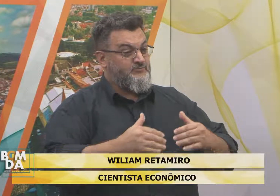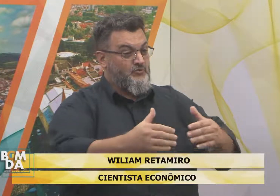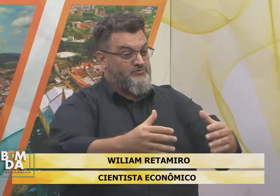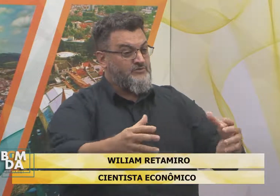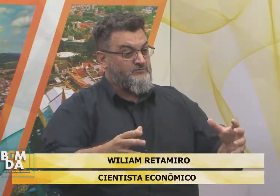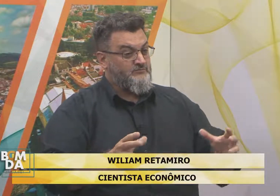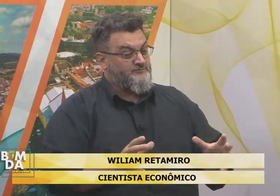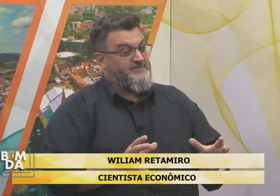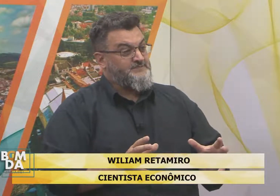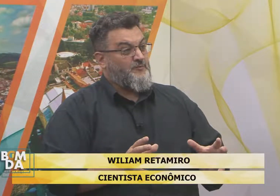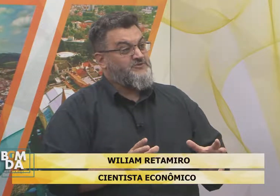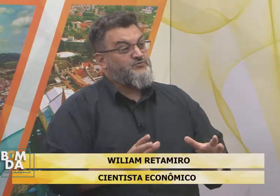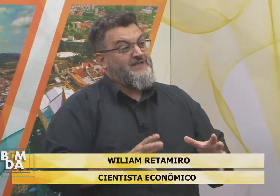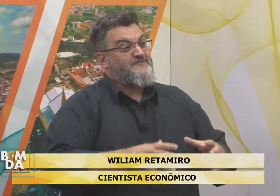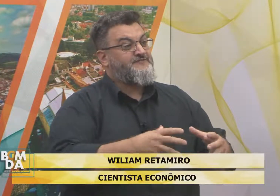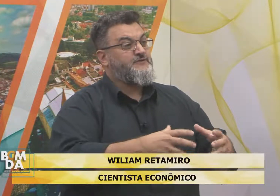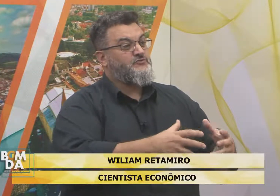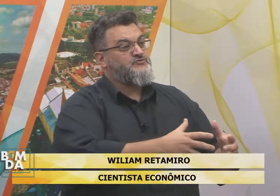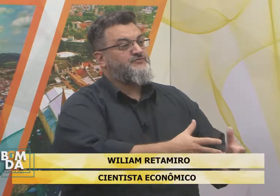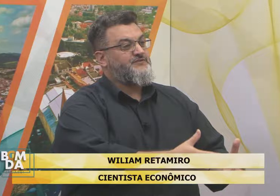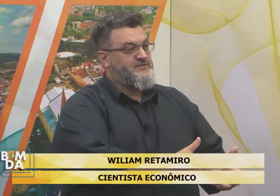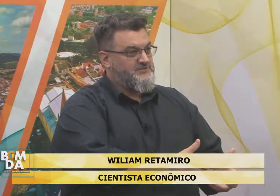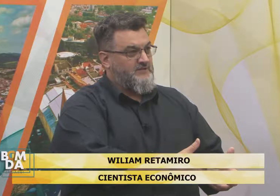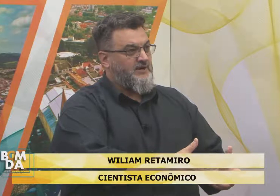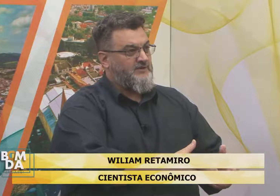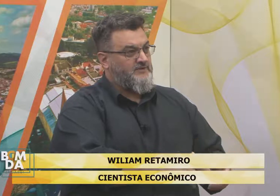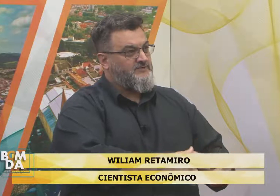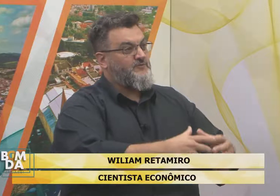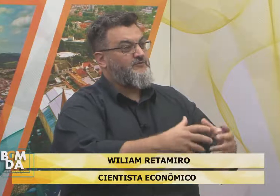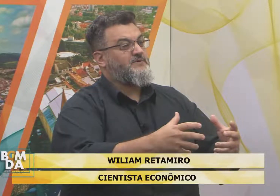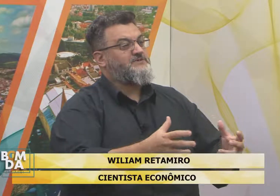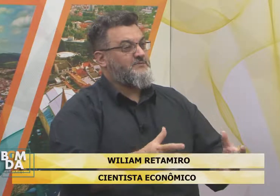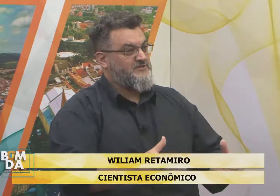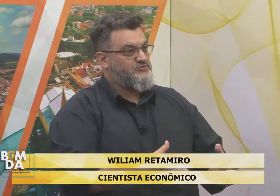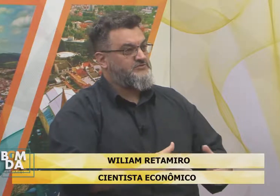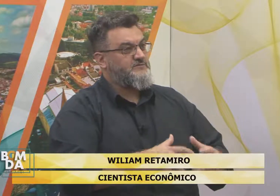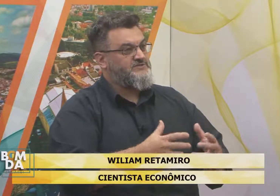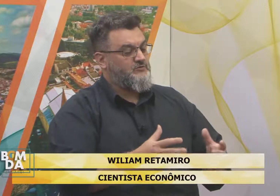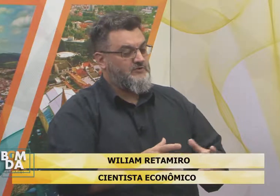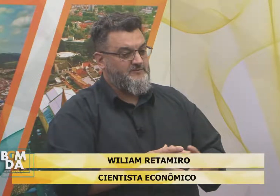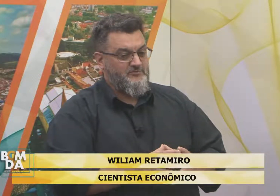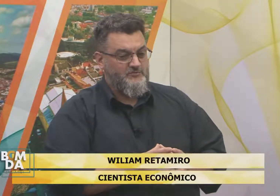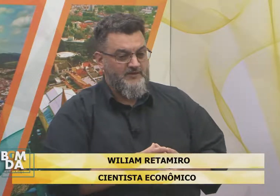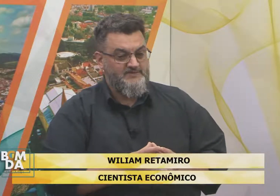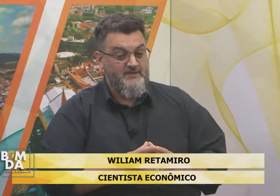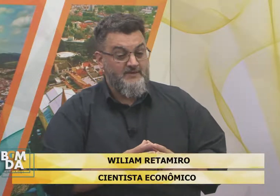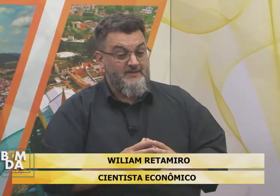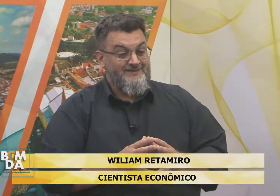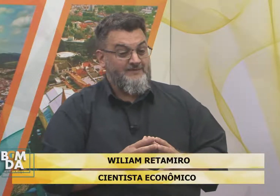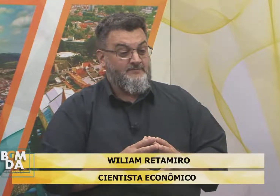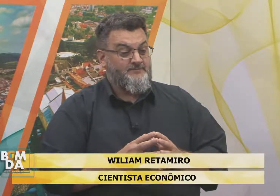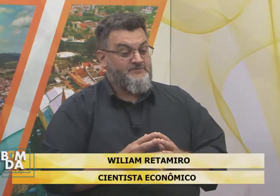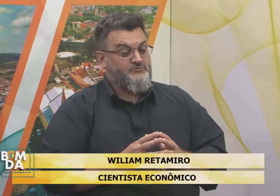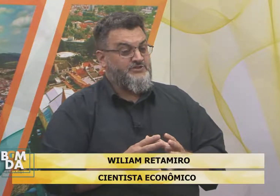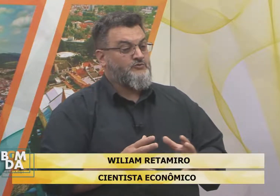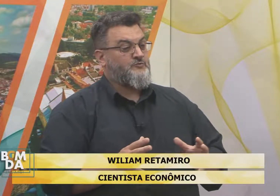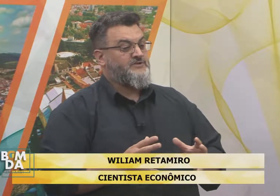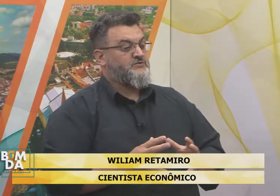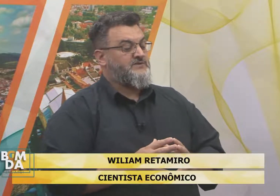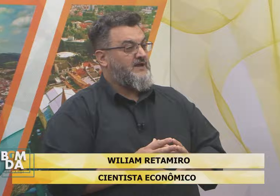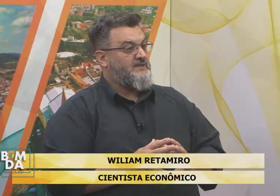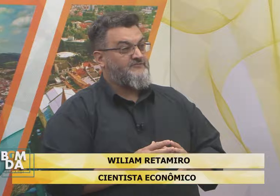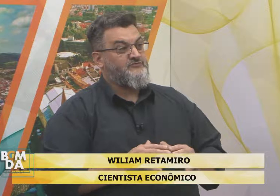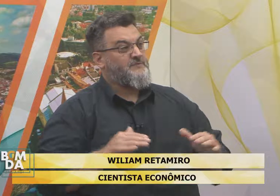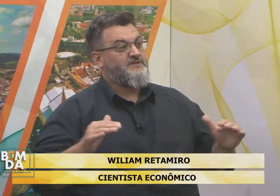eles buscam principalmente mudar a filosofia de trabalho, né, de uma forma que seja mais justa, mais equânime e tudo mais. E discutir a